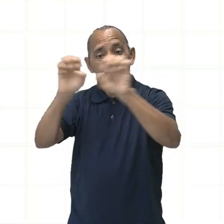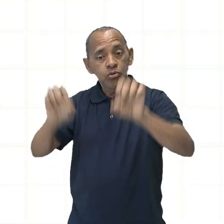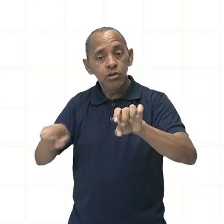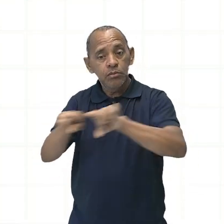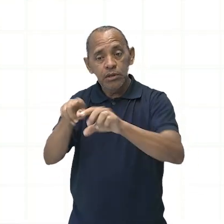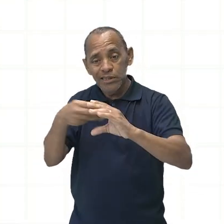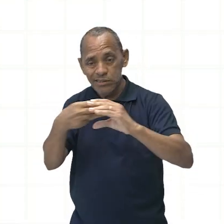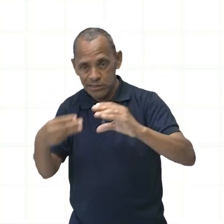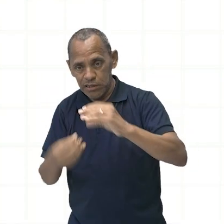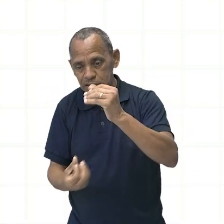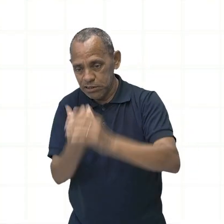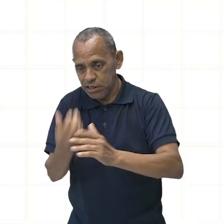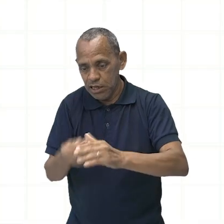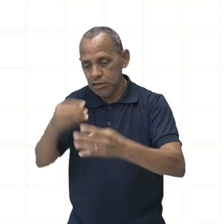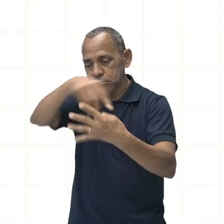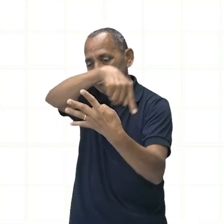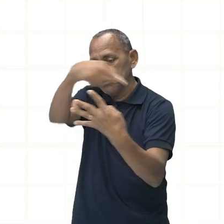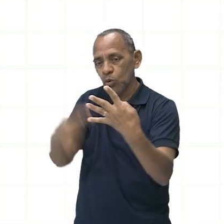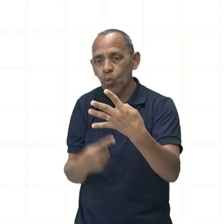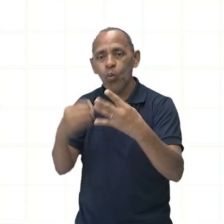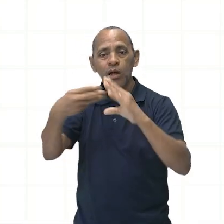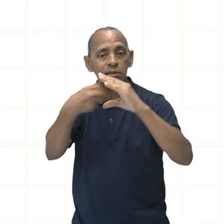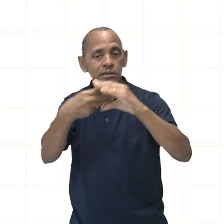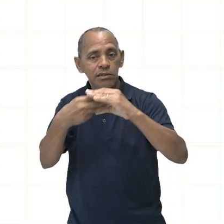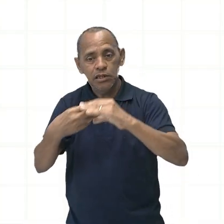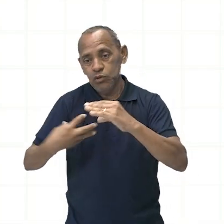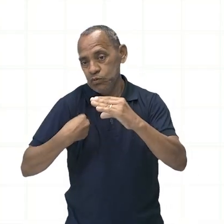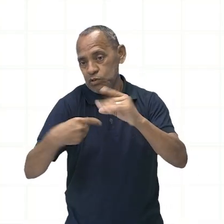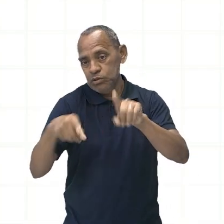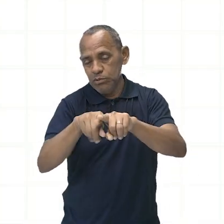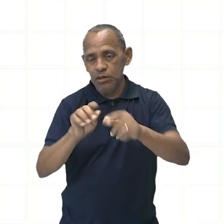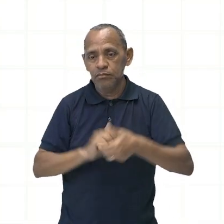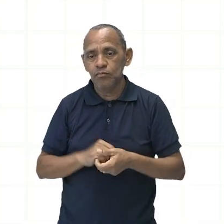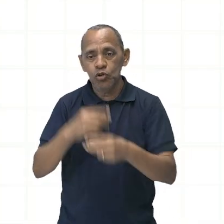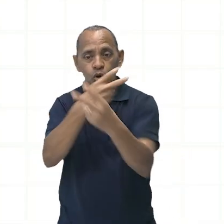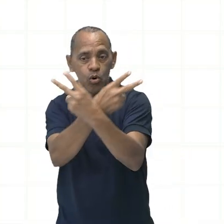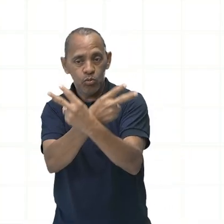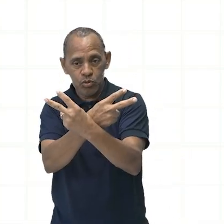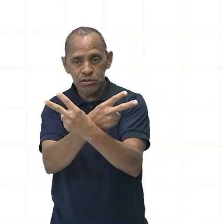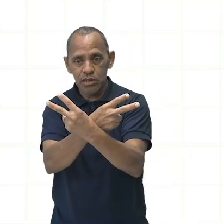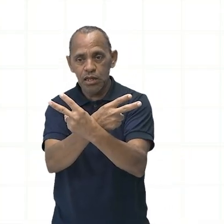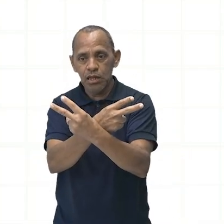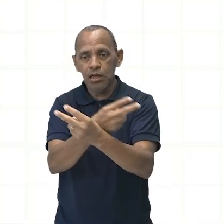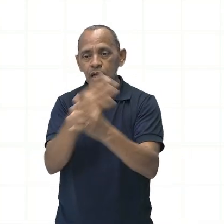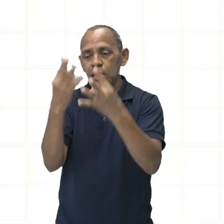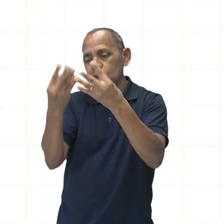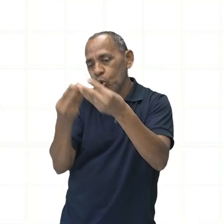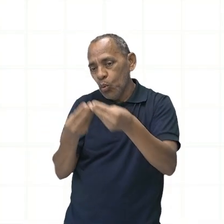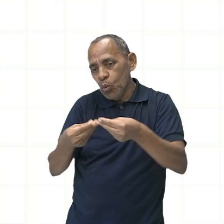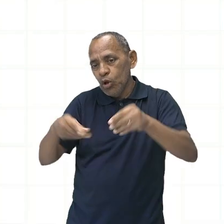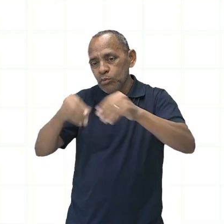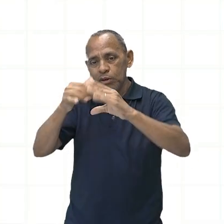célula, dando origem a essas 4 células filhas. Então, os cromossomos se descondensam e